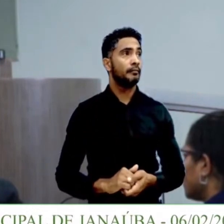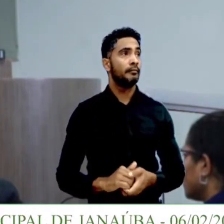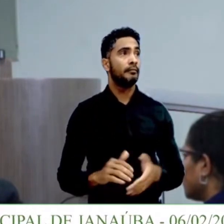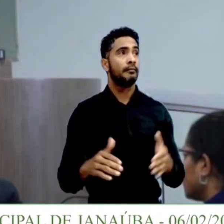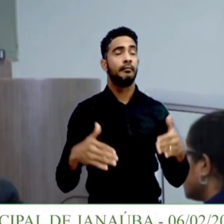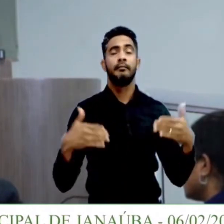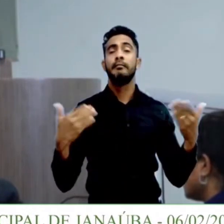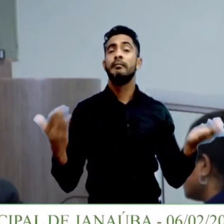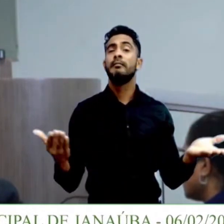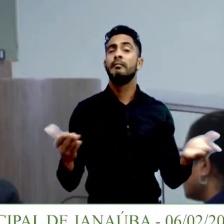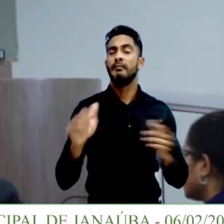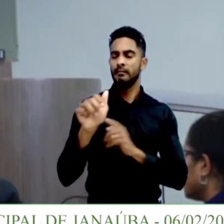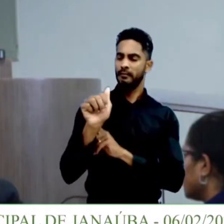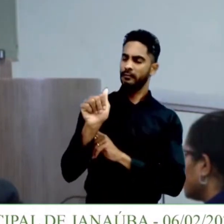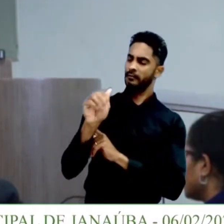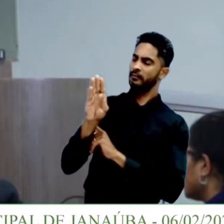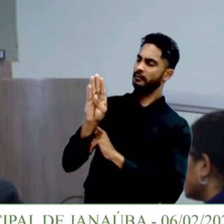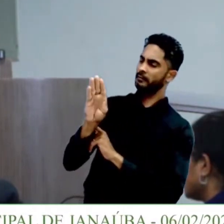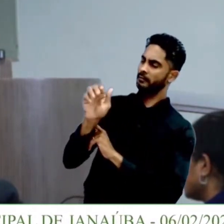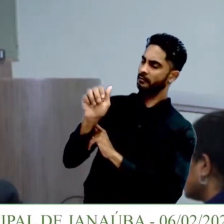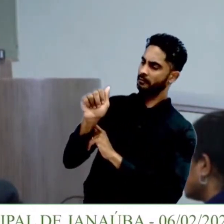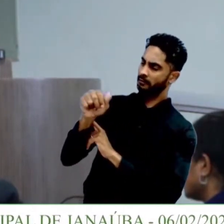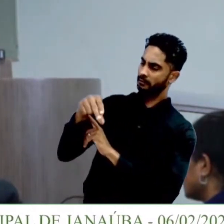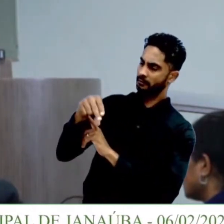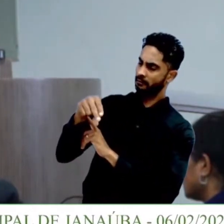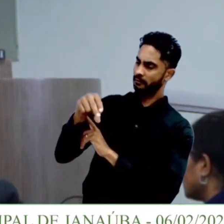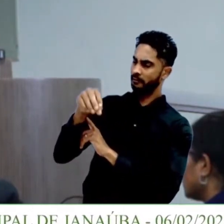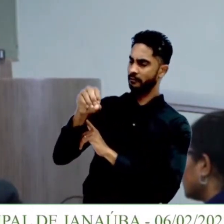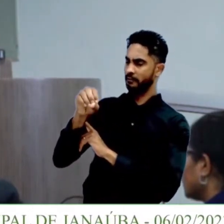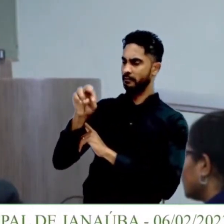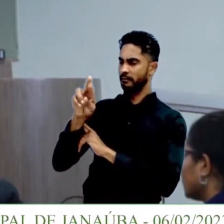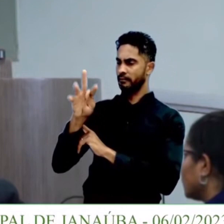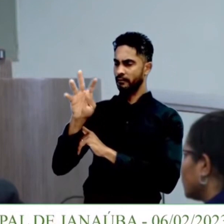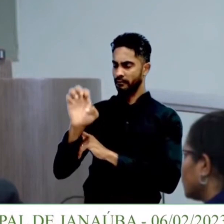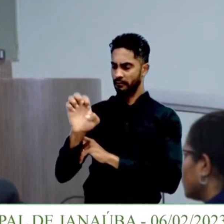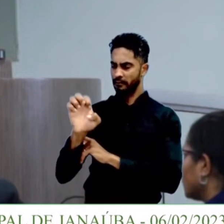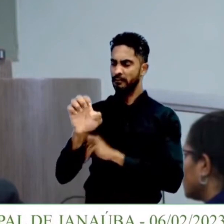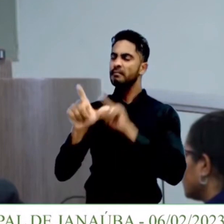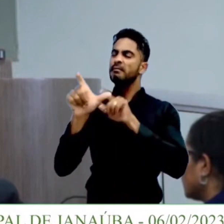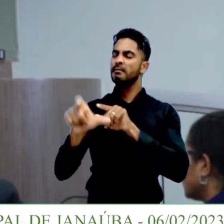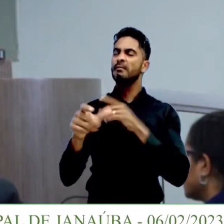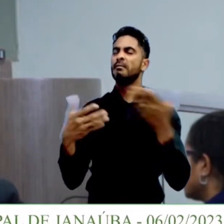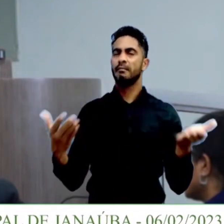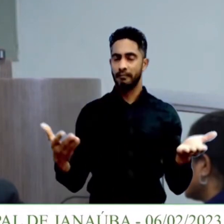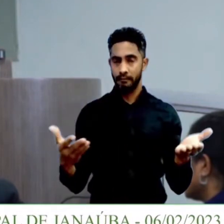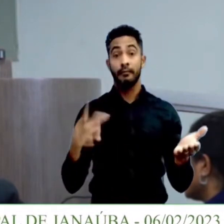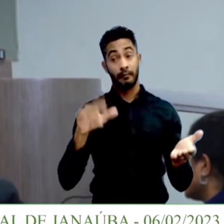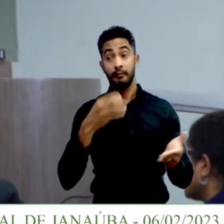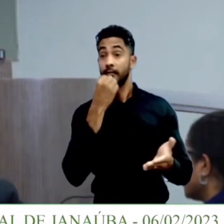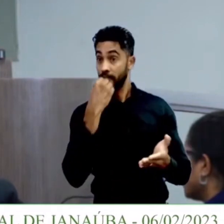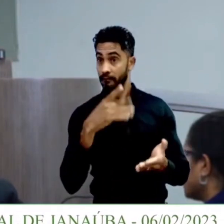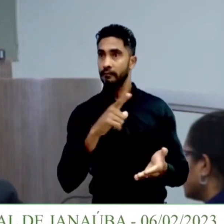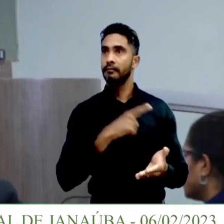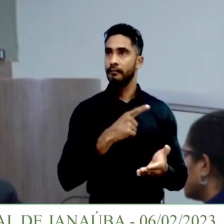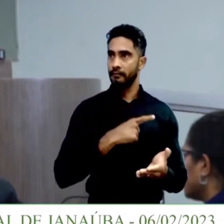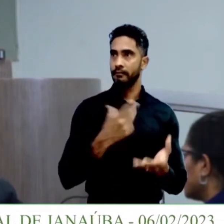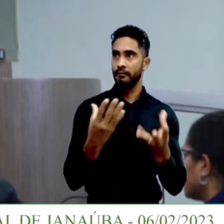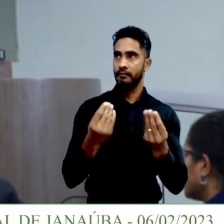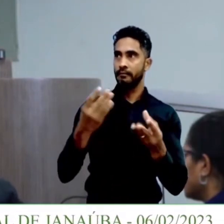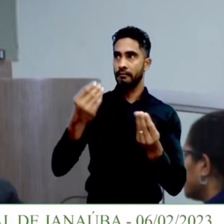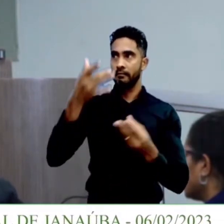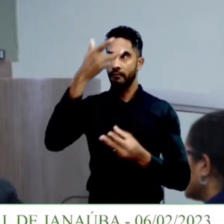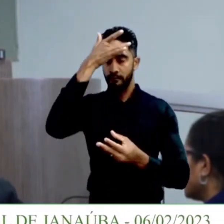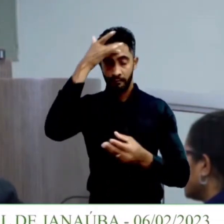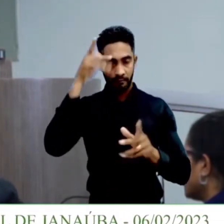Quem é a Abanorte? Então, só para, aliás, registrar que é muito bom ter uma grande parte da população